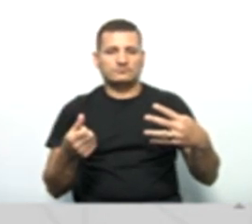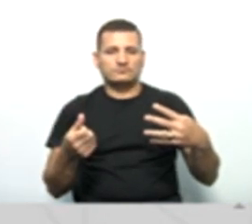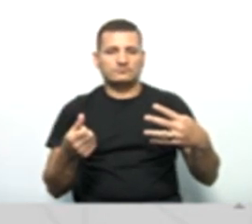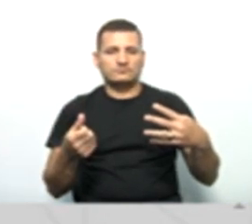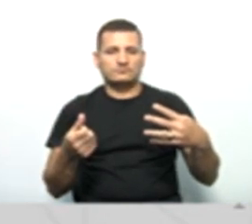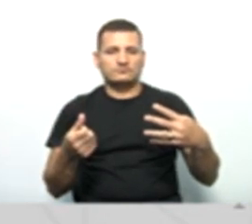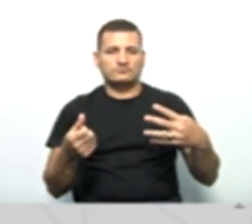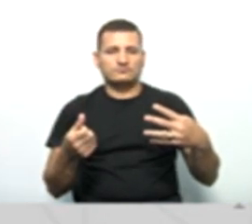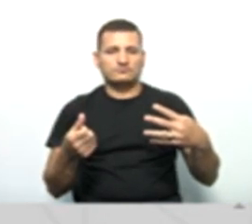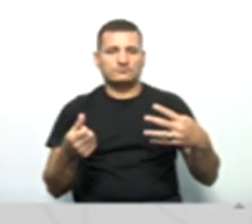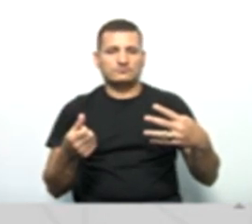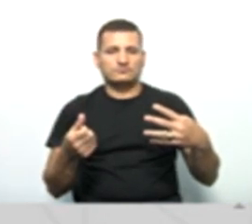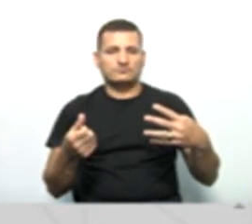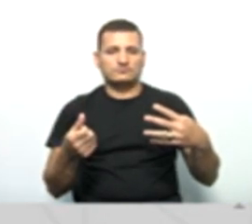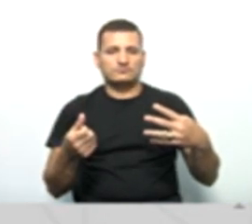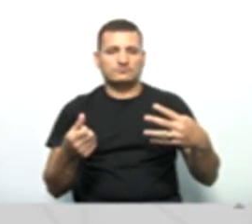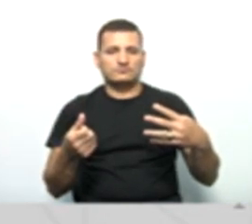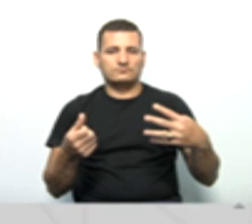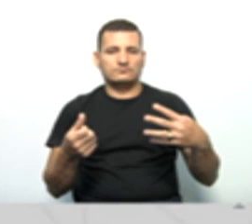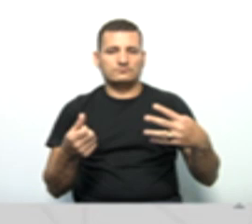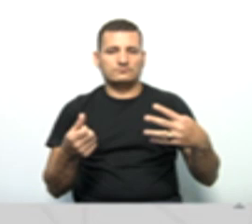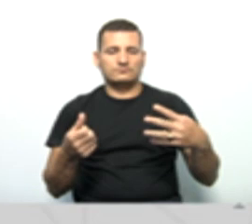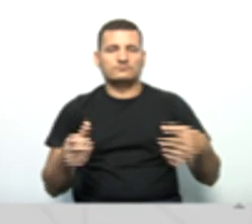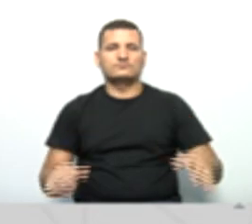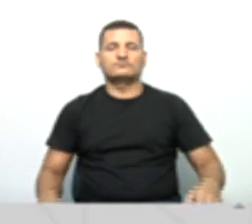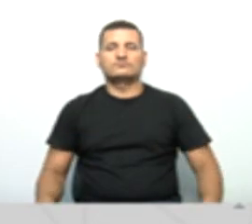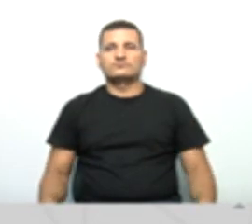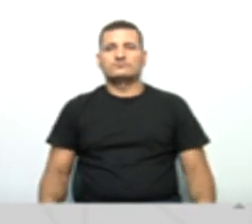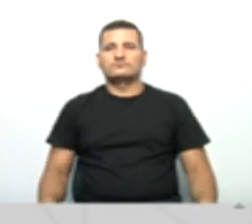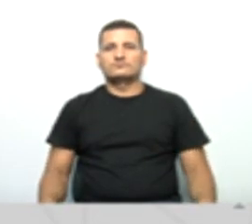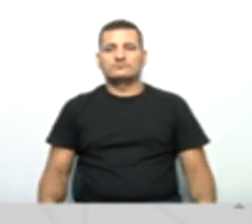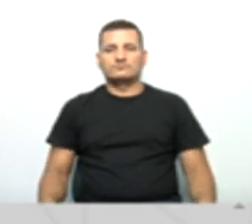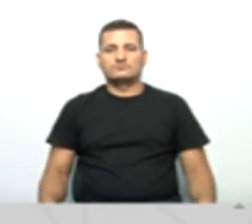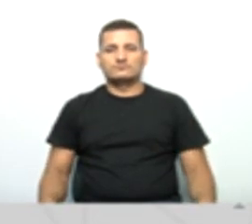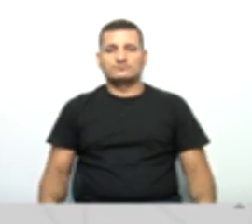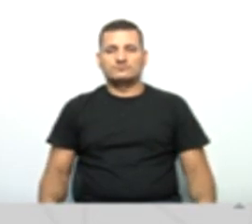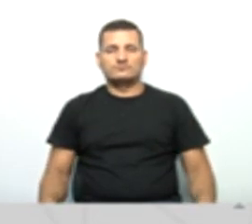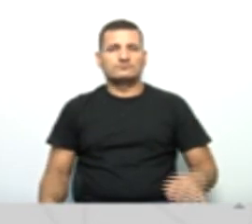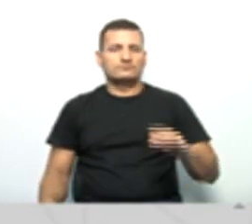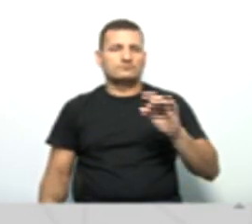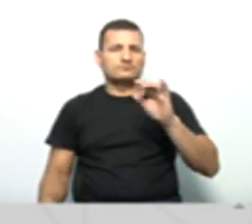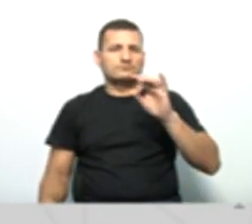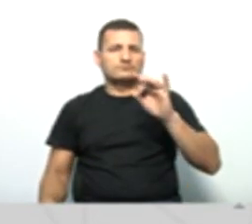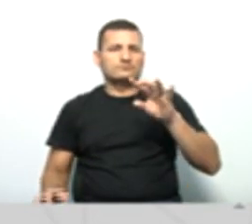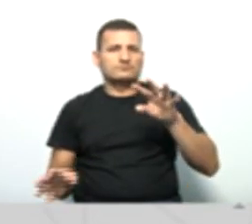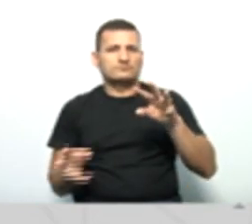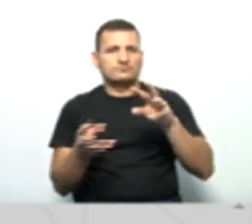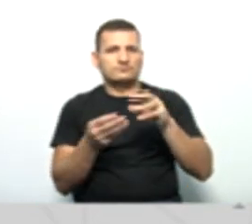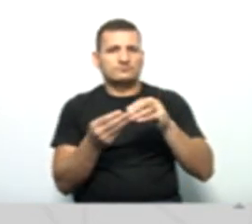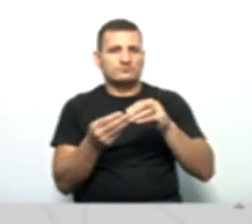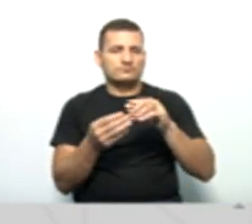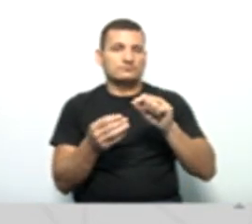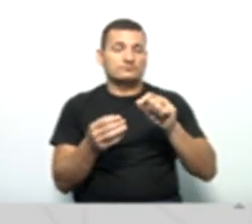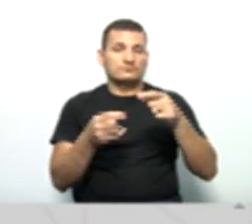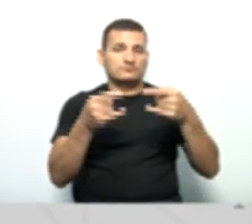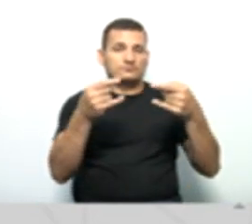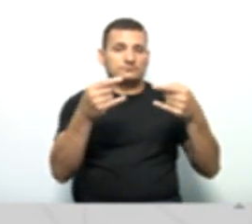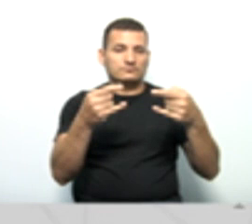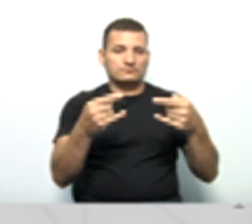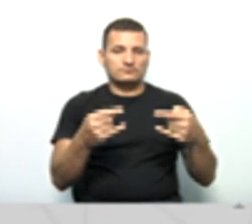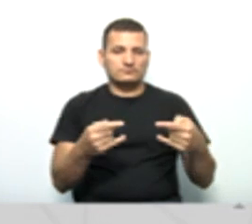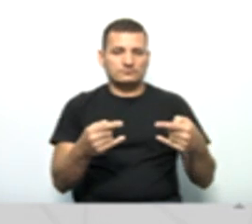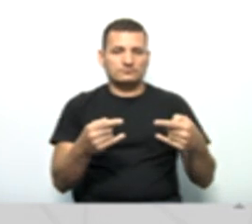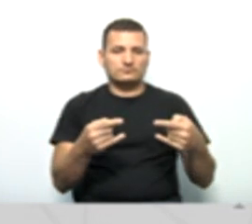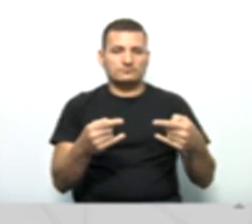utiliza isso. Professor Ricardo? Só para enfatizar que o legal de você trabalhar com array é